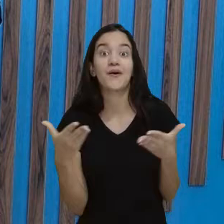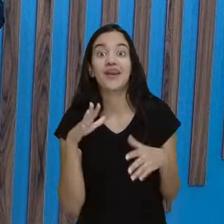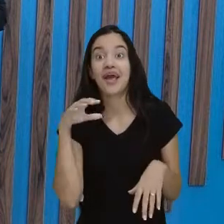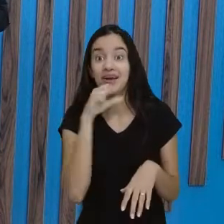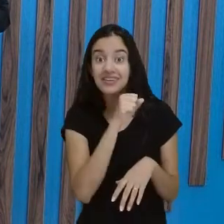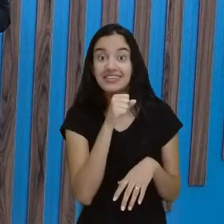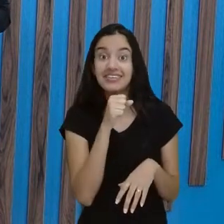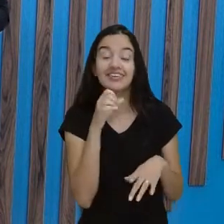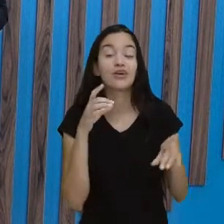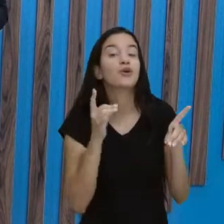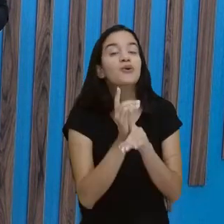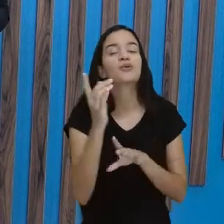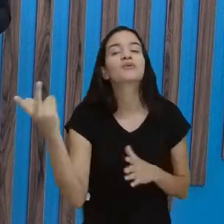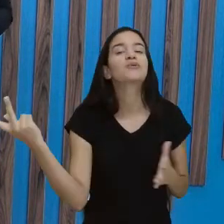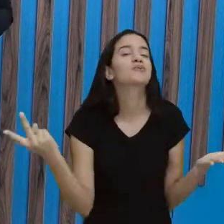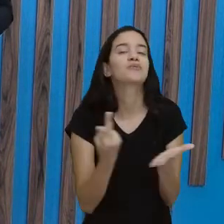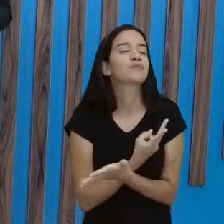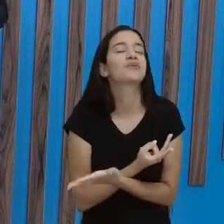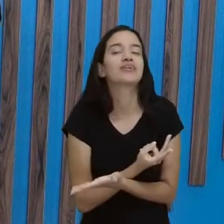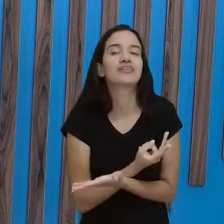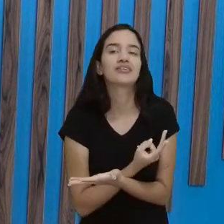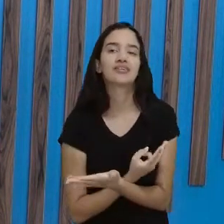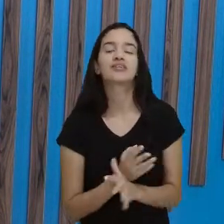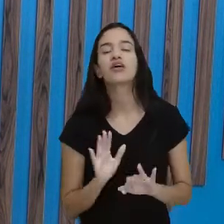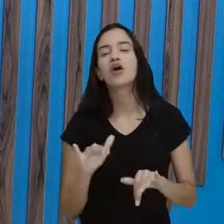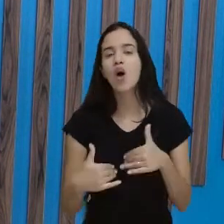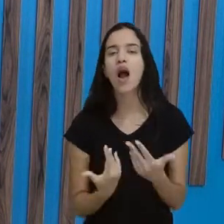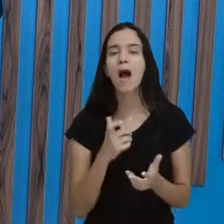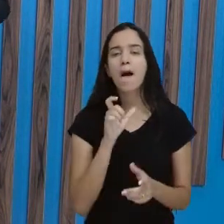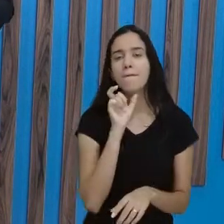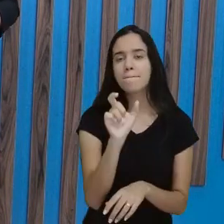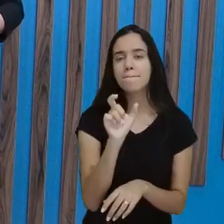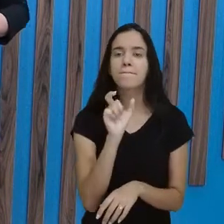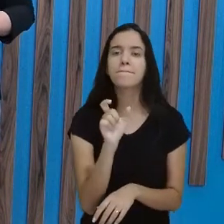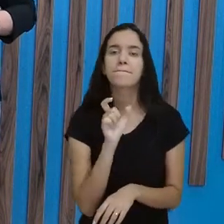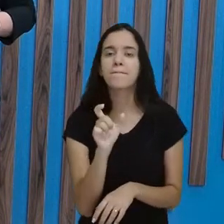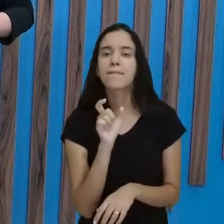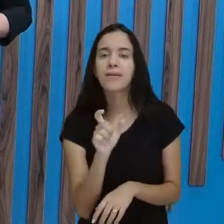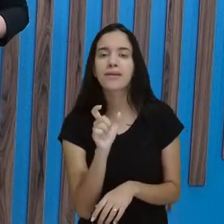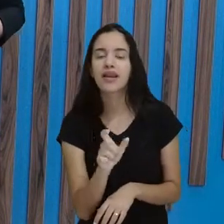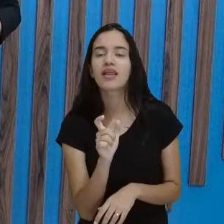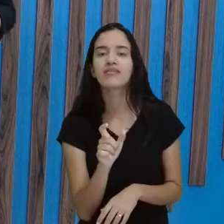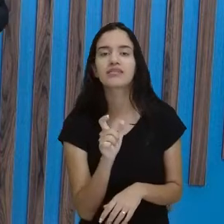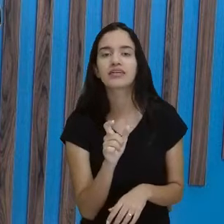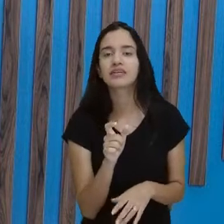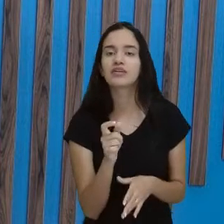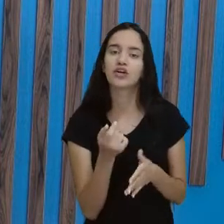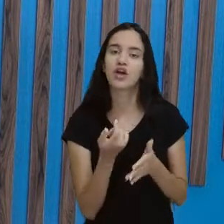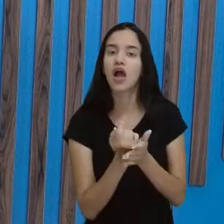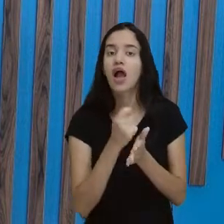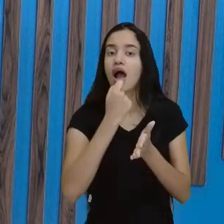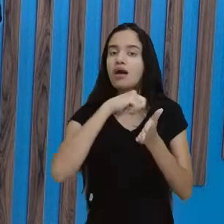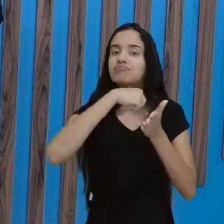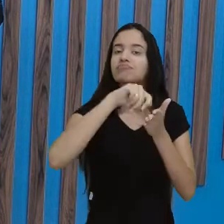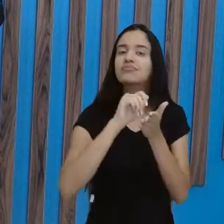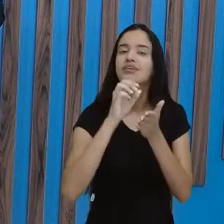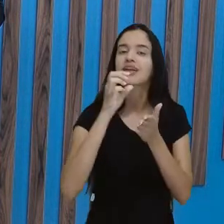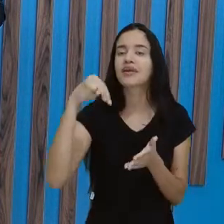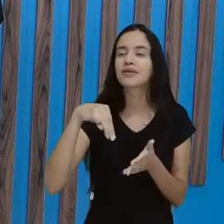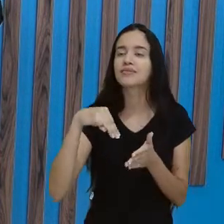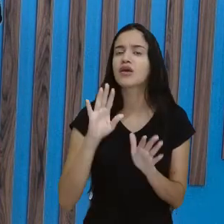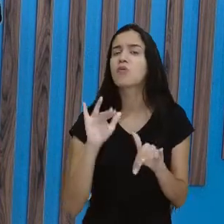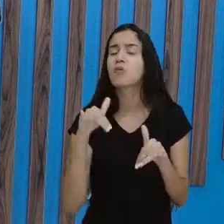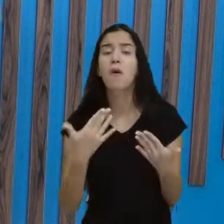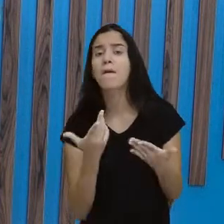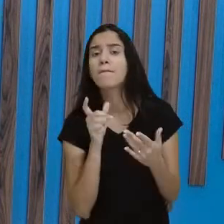Encontre o erro. Quero ver quem vai acertar. Qual a palavra não se escreve com a letra M?